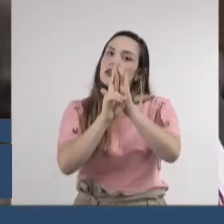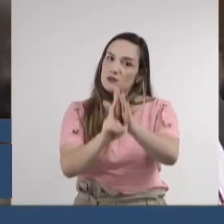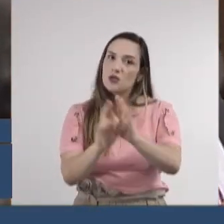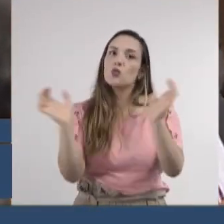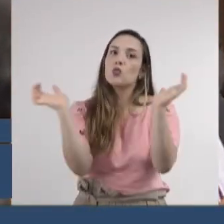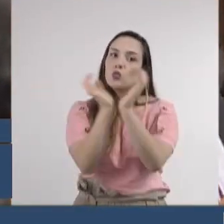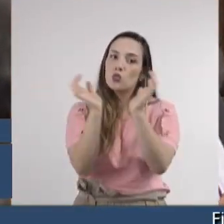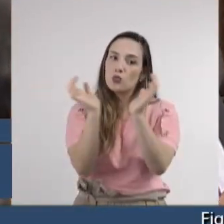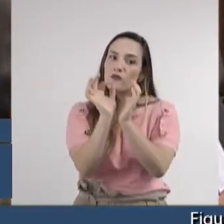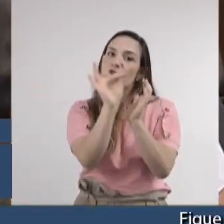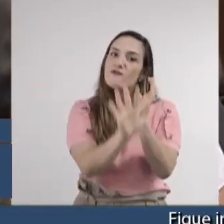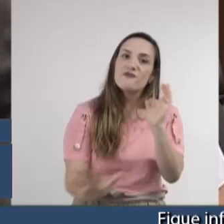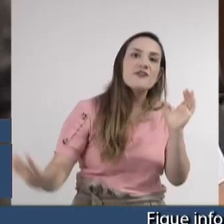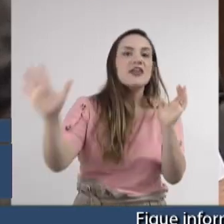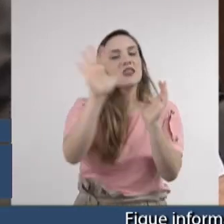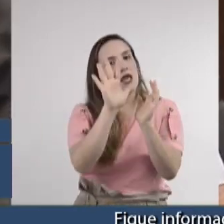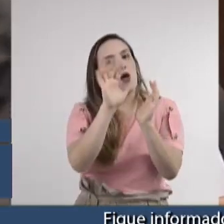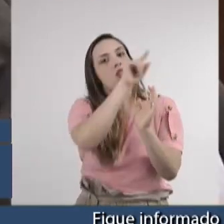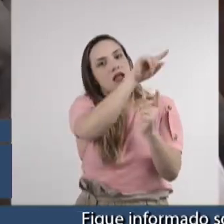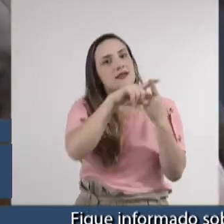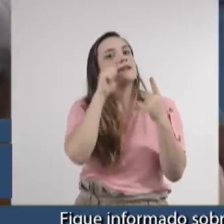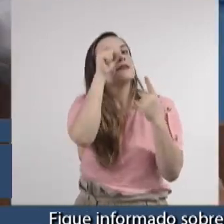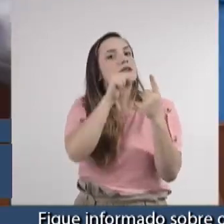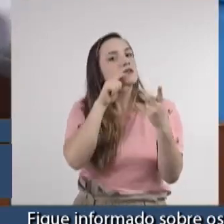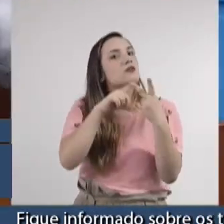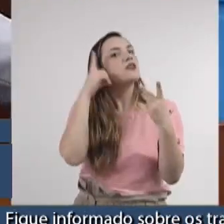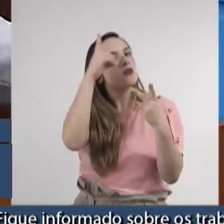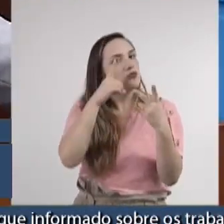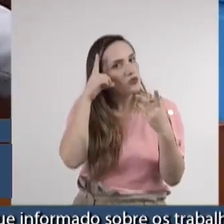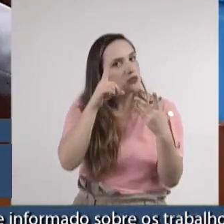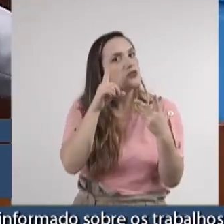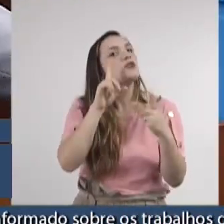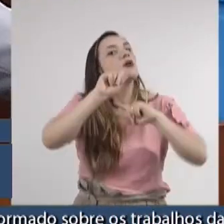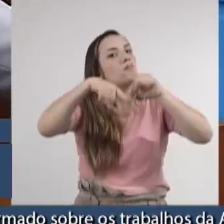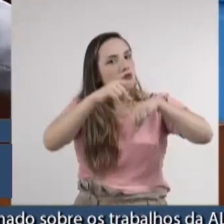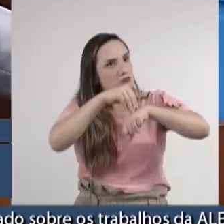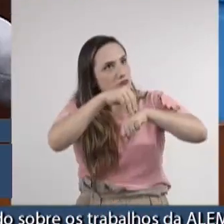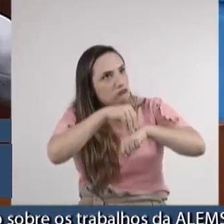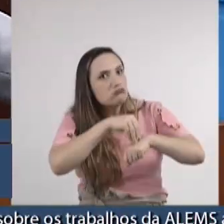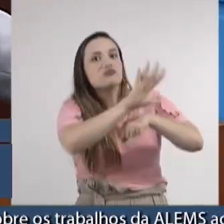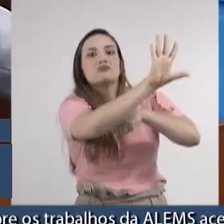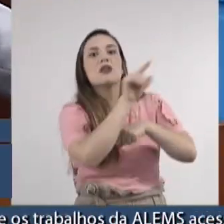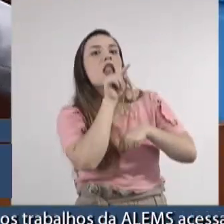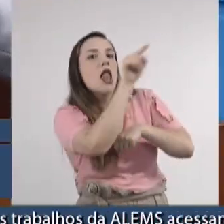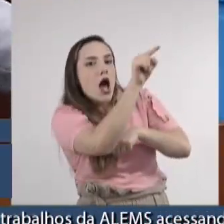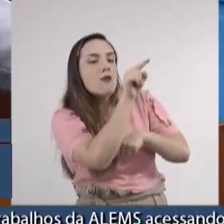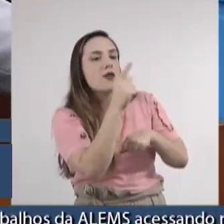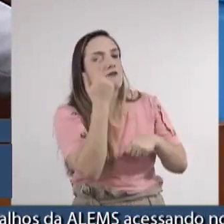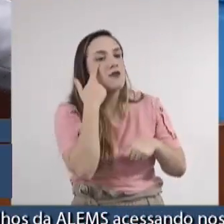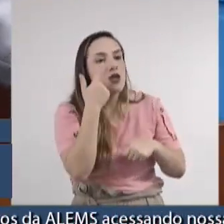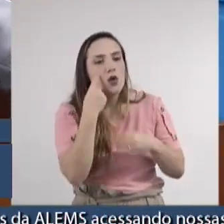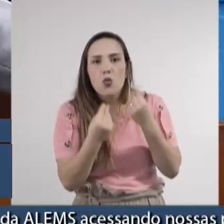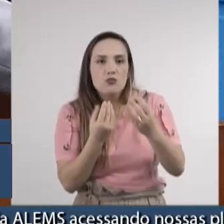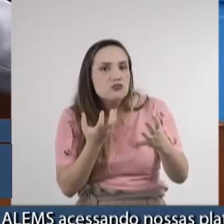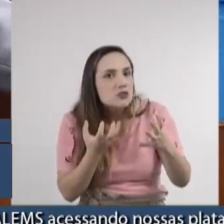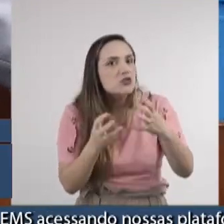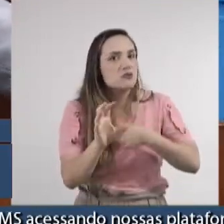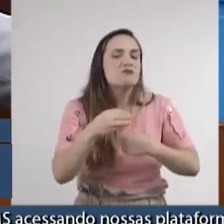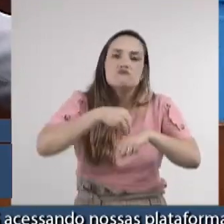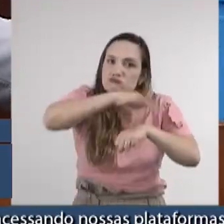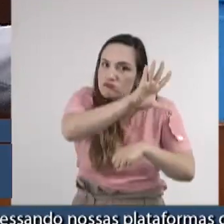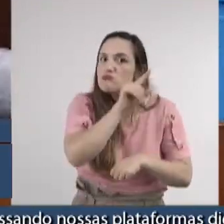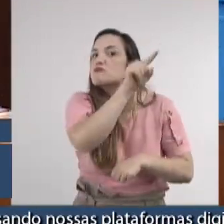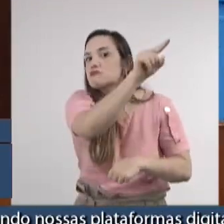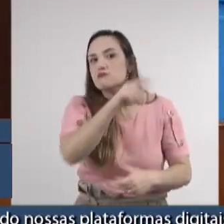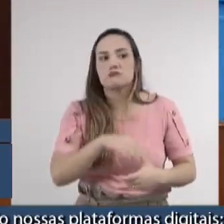representava, naquele momento, toda a bancada federal e iria compartilhar o sentimento daqueles que aqui estavam.